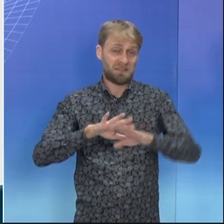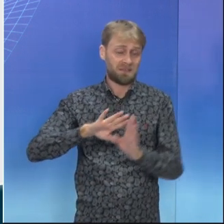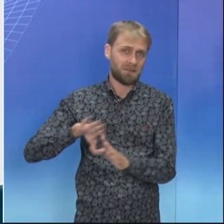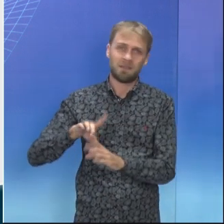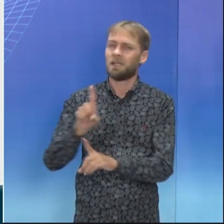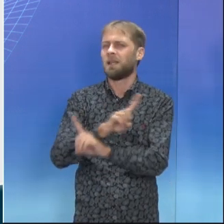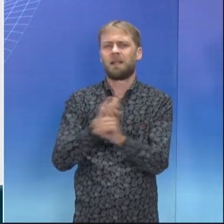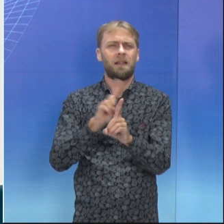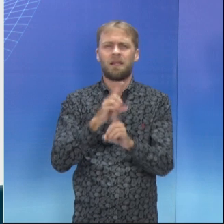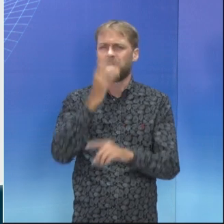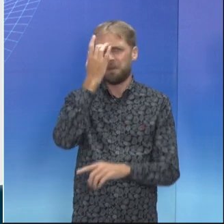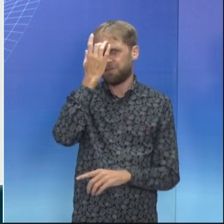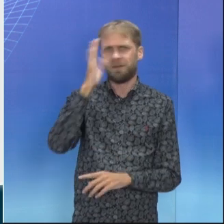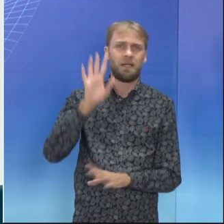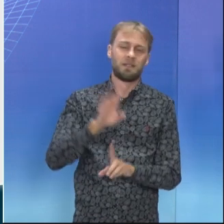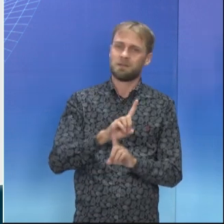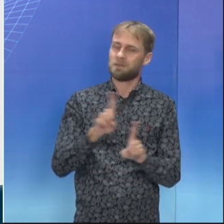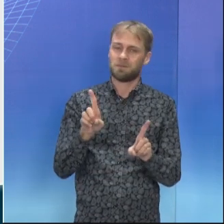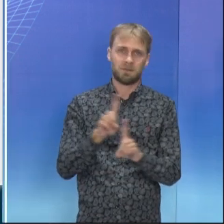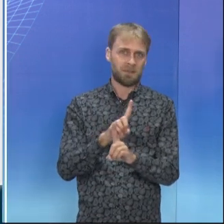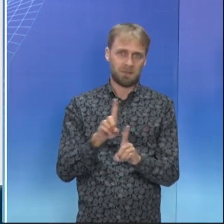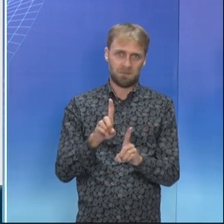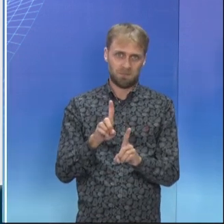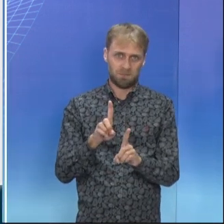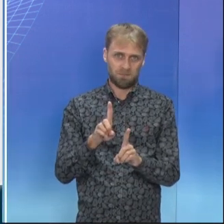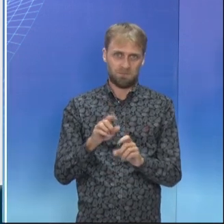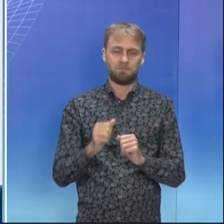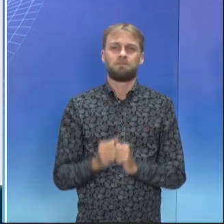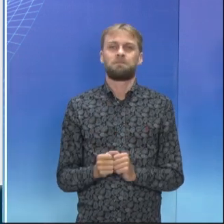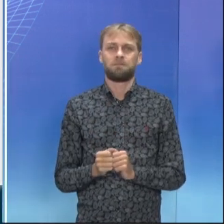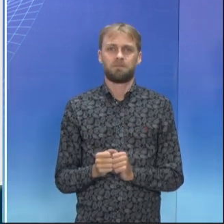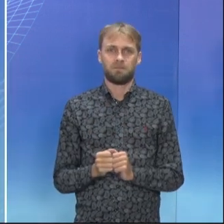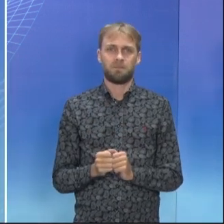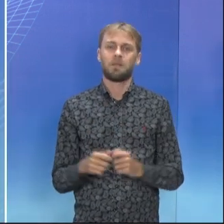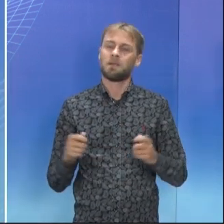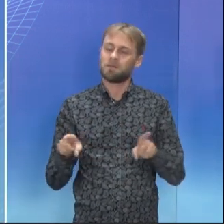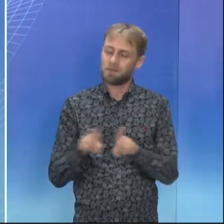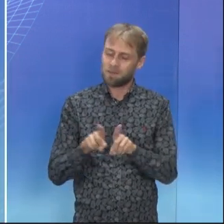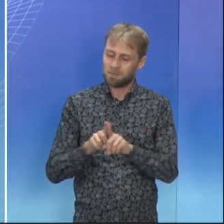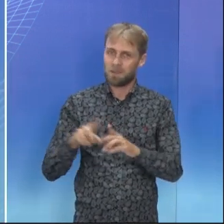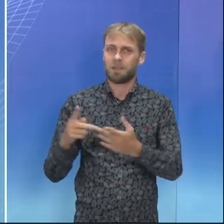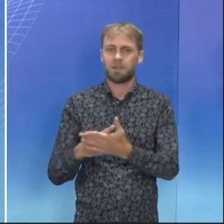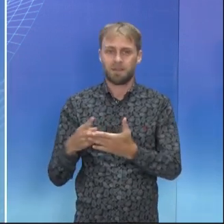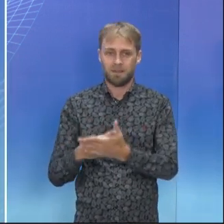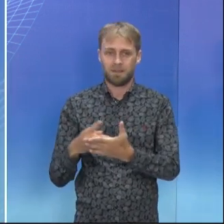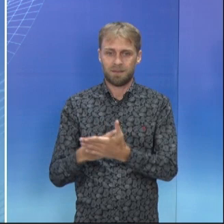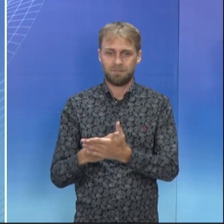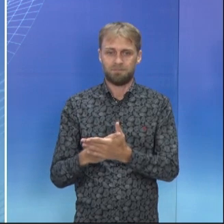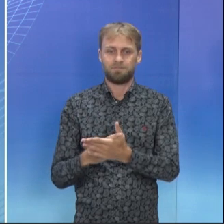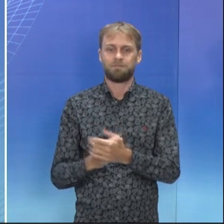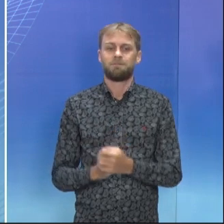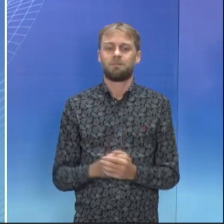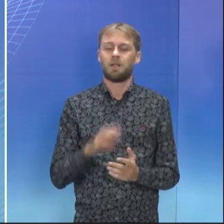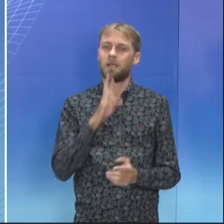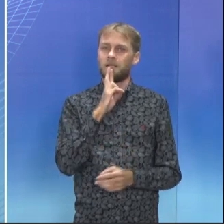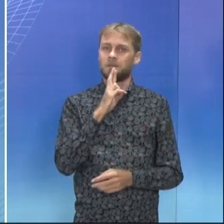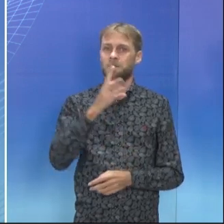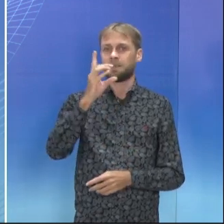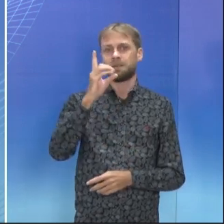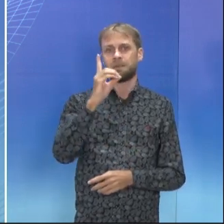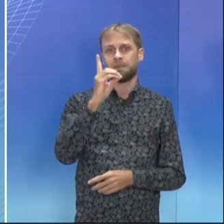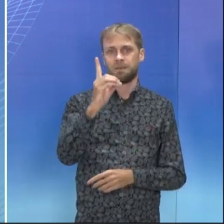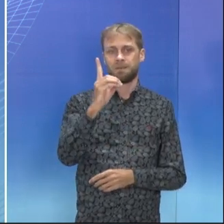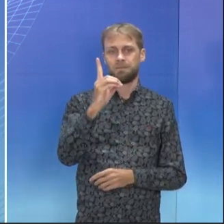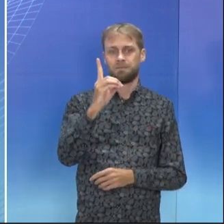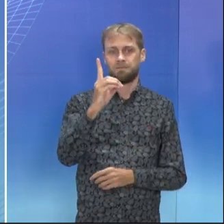se enfrenta a infecção. Não, não é uma infecçãozinha, né, que dizia no texto, não é. Então, essa questão aqui também está errada.